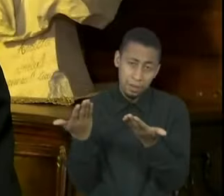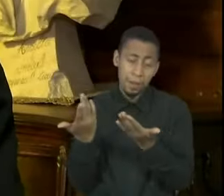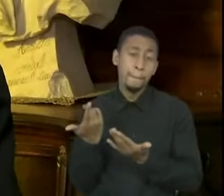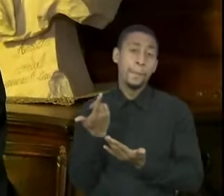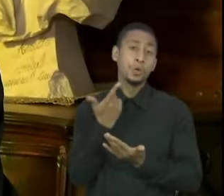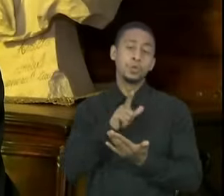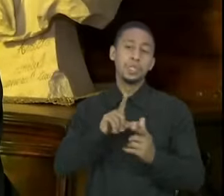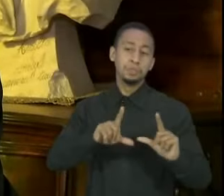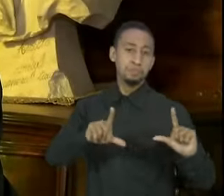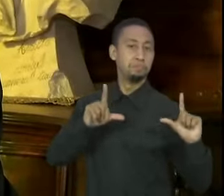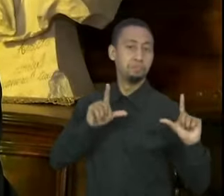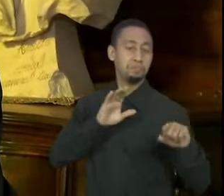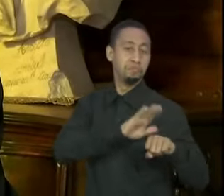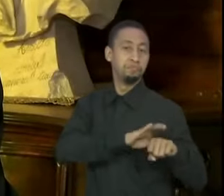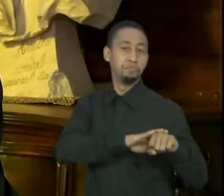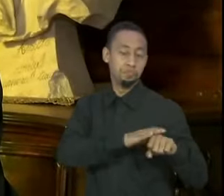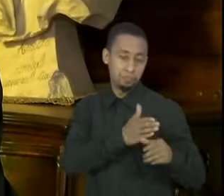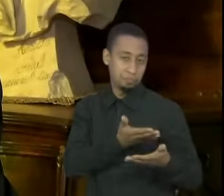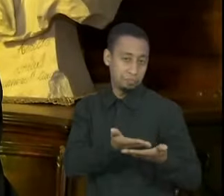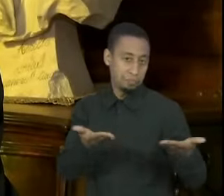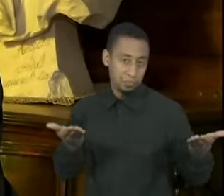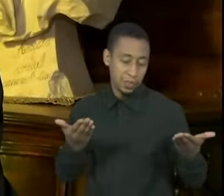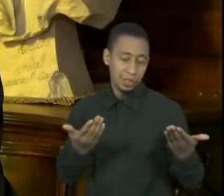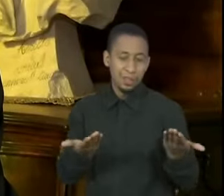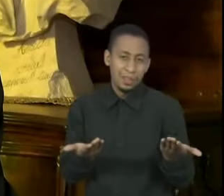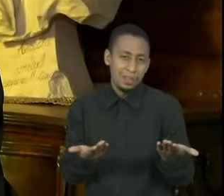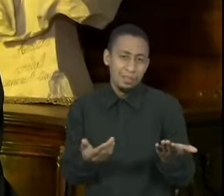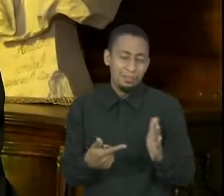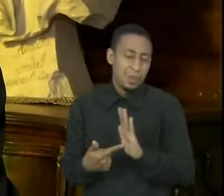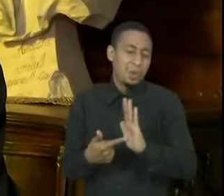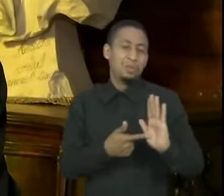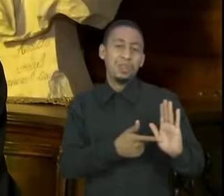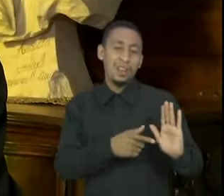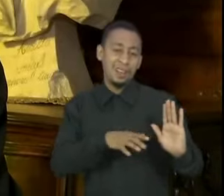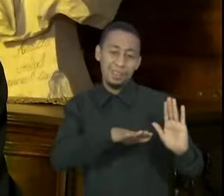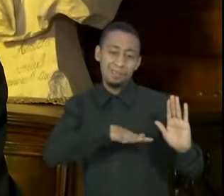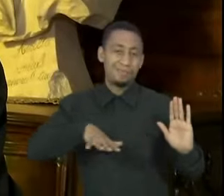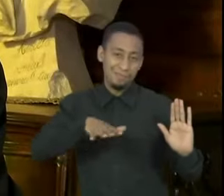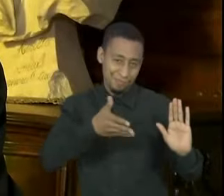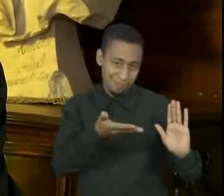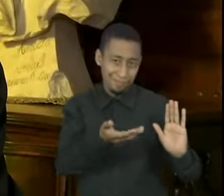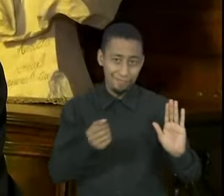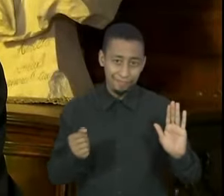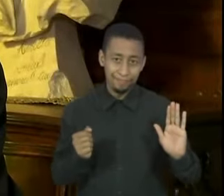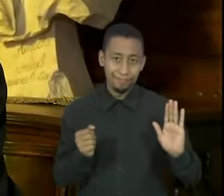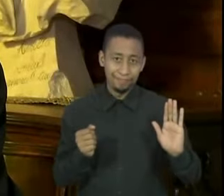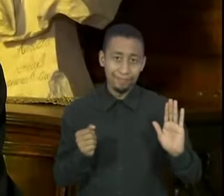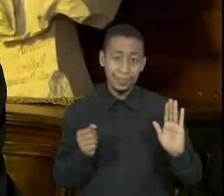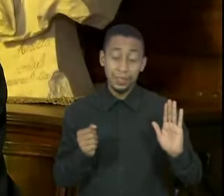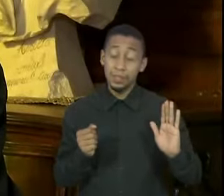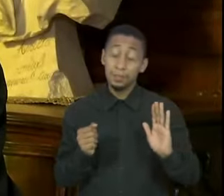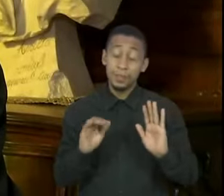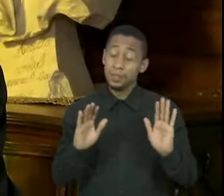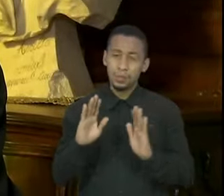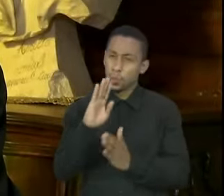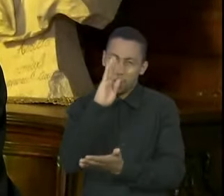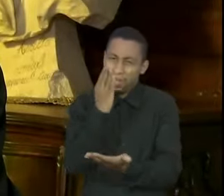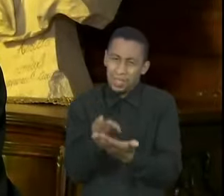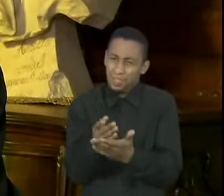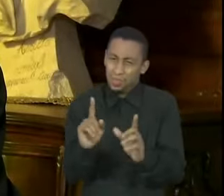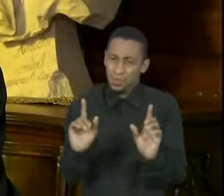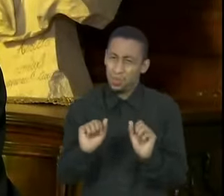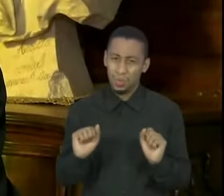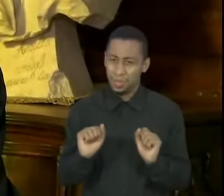apresentar em fazer esse mostrar um perante o público é não acredito que a